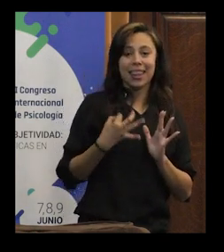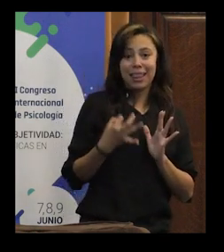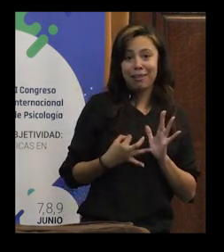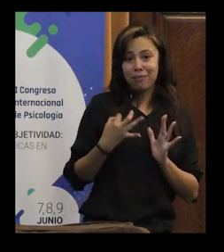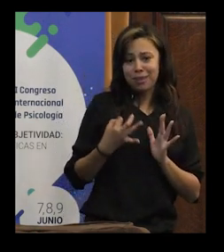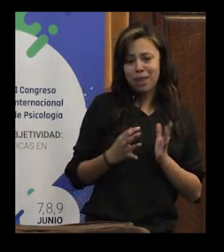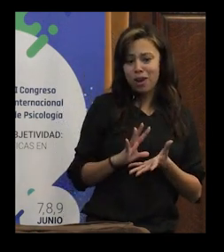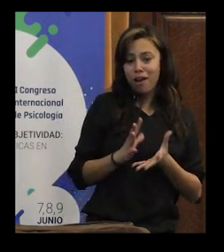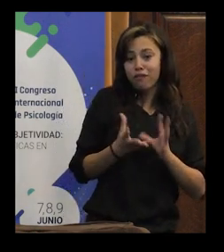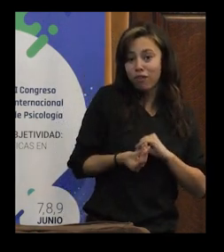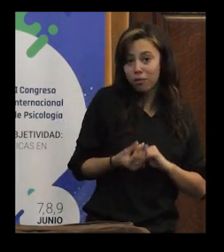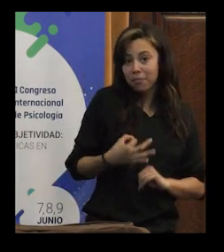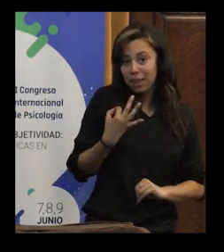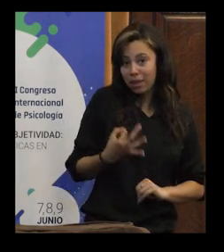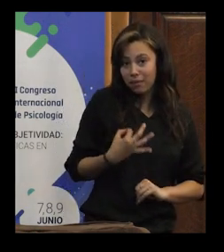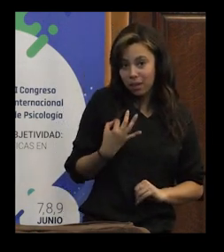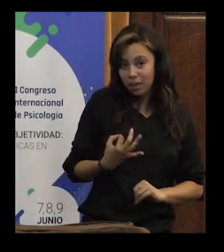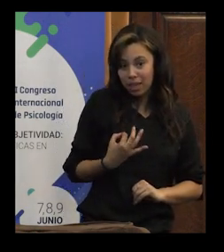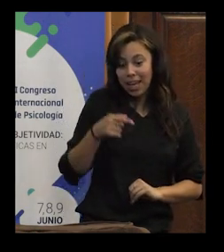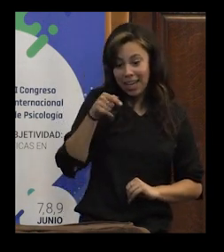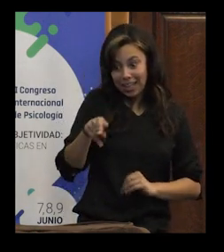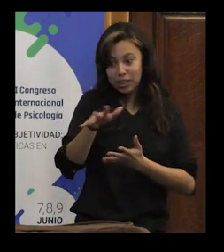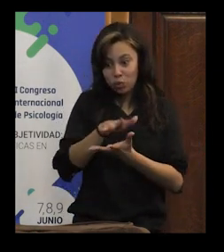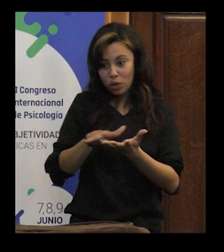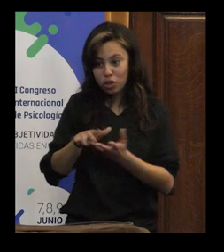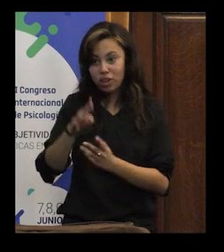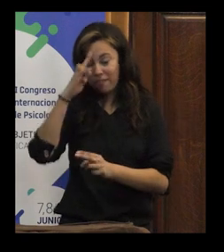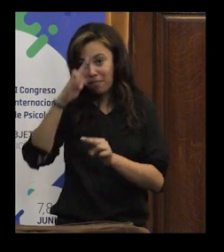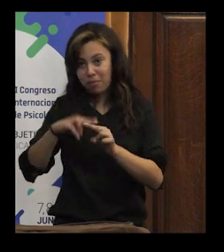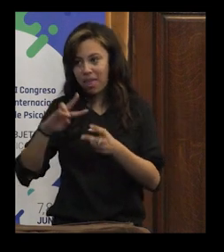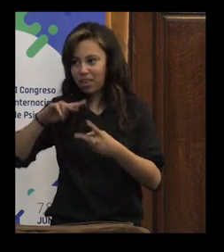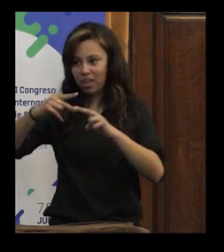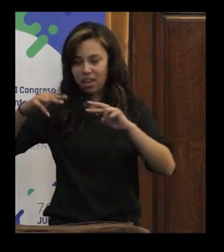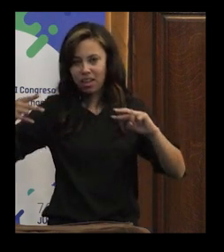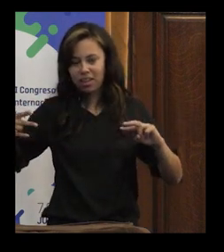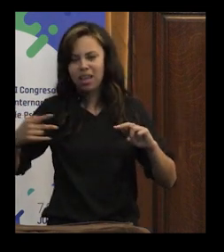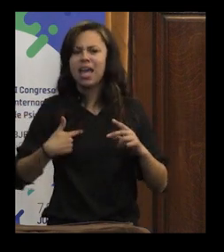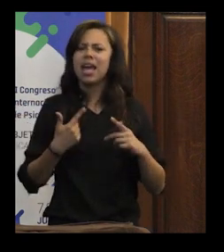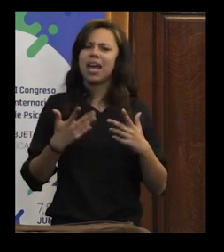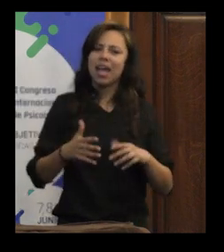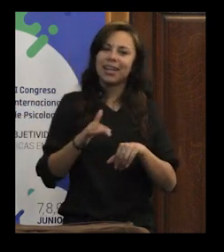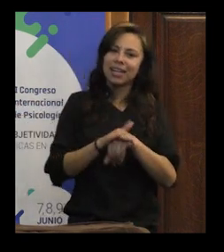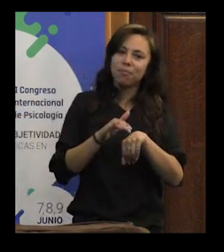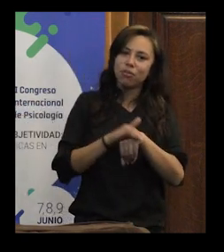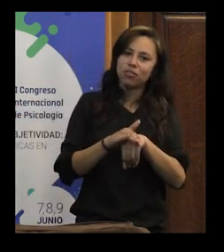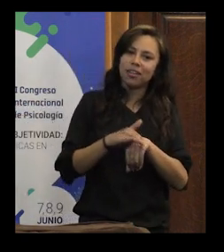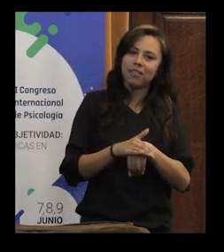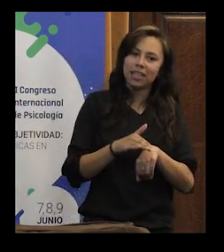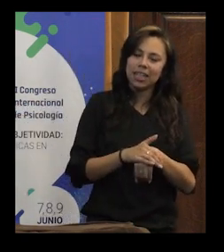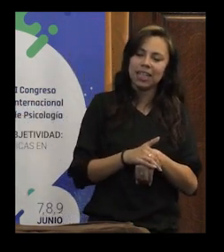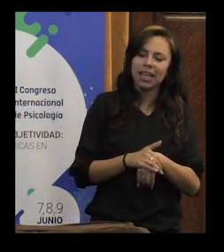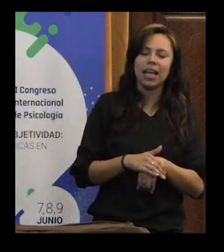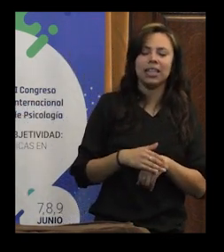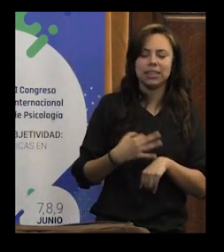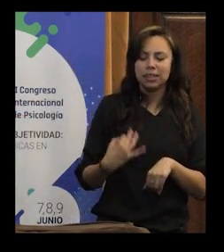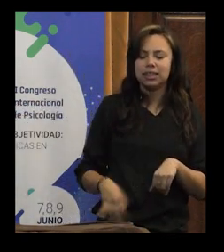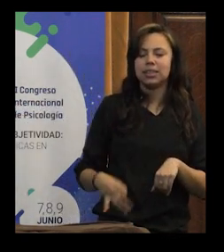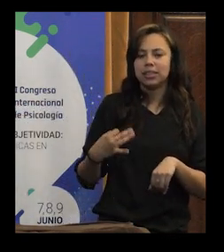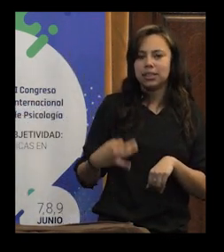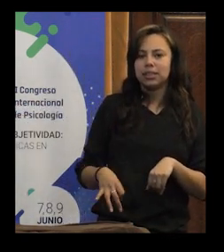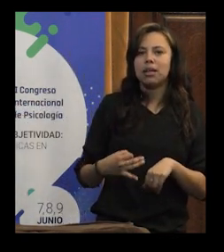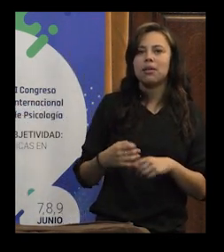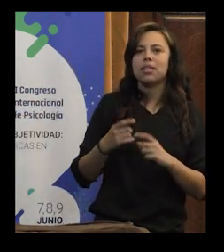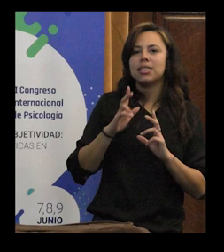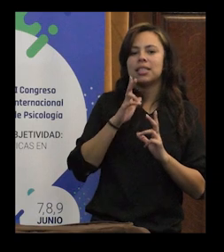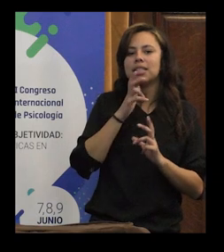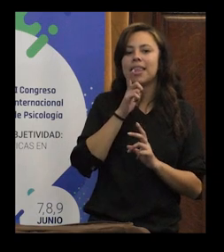dos riscos genéticos, a responsabilidade tem a reinterpretar-se como